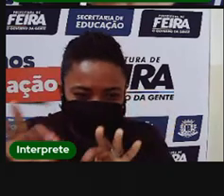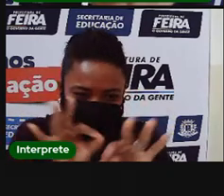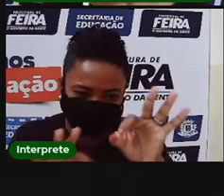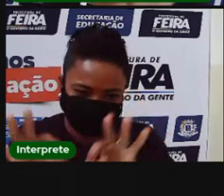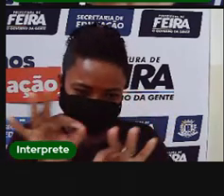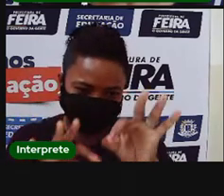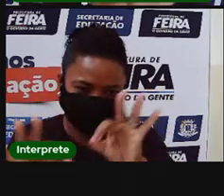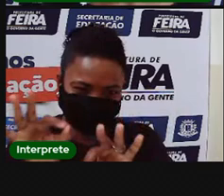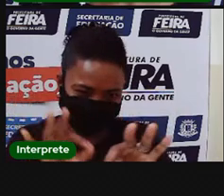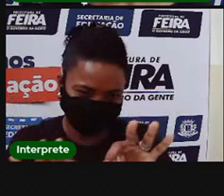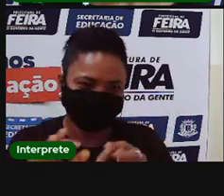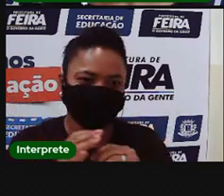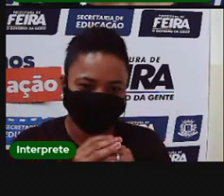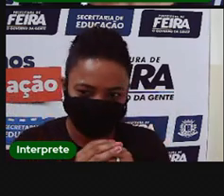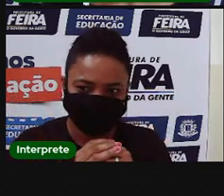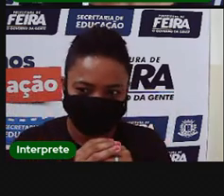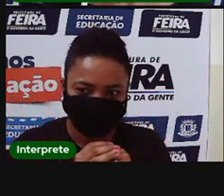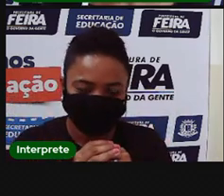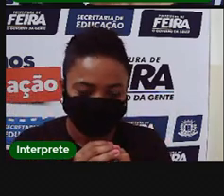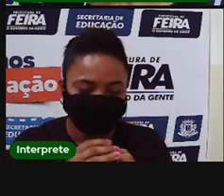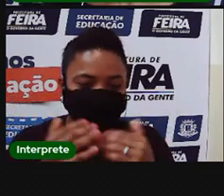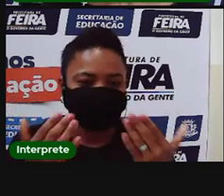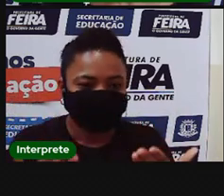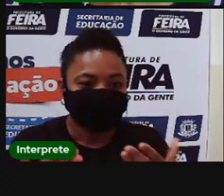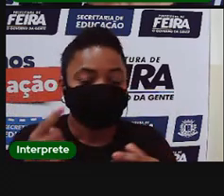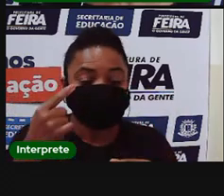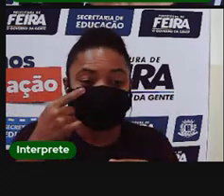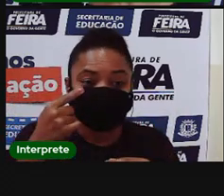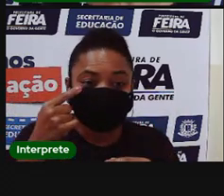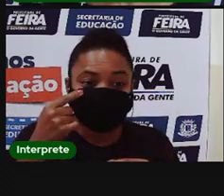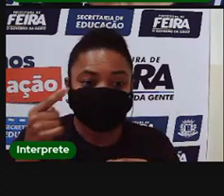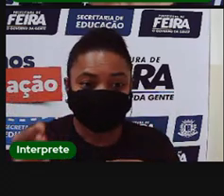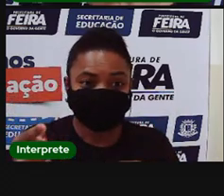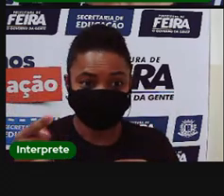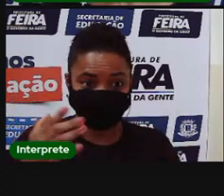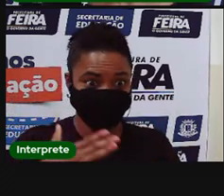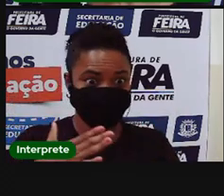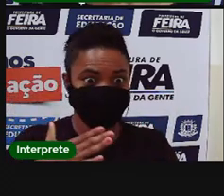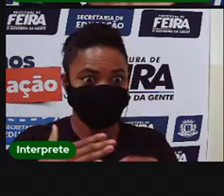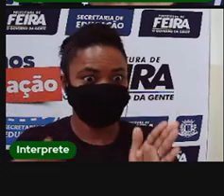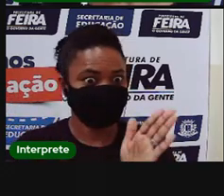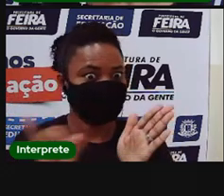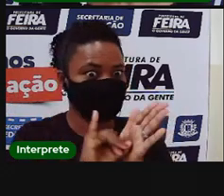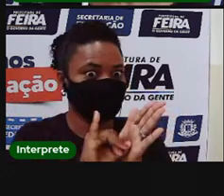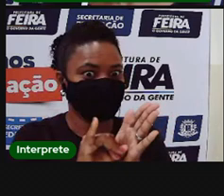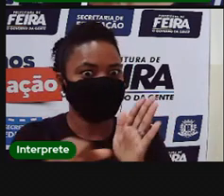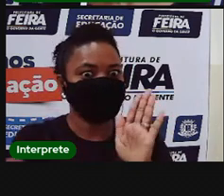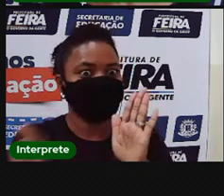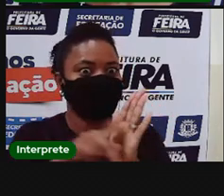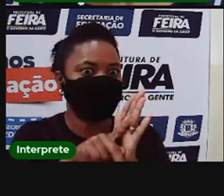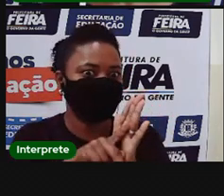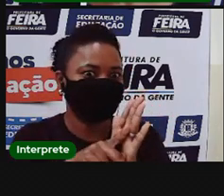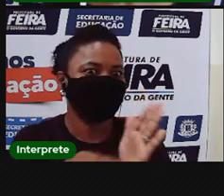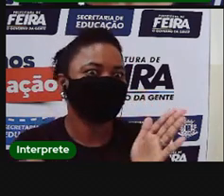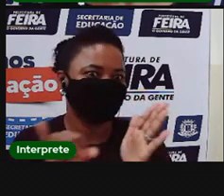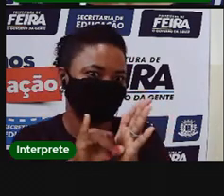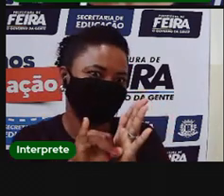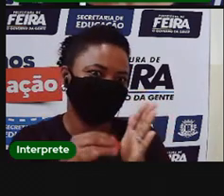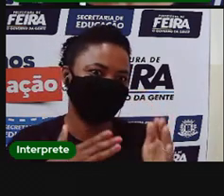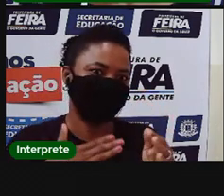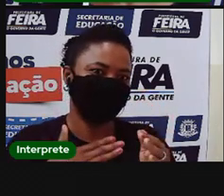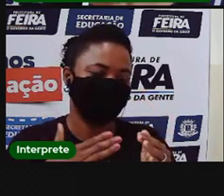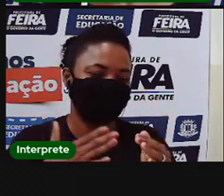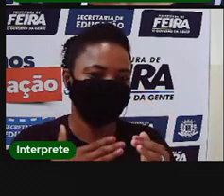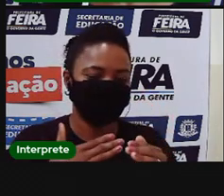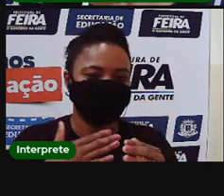coloca o que vem de você mesmo, o que é seu, você cria uma identidade, né? Você cria essa autoria. Então,